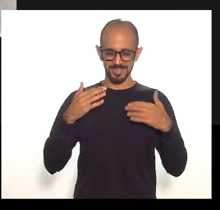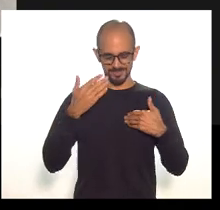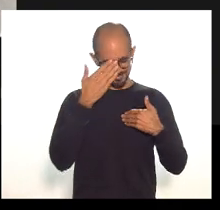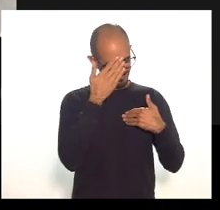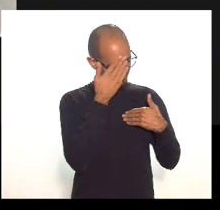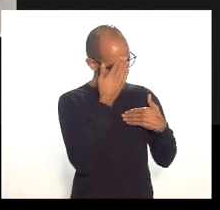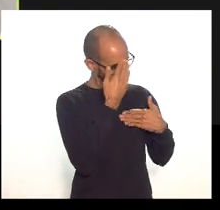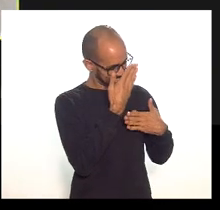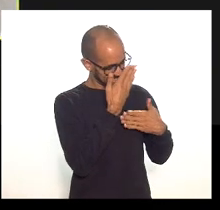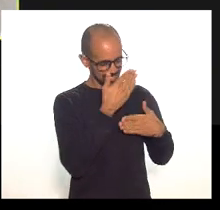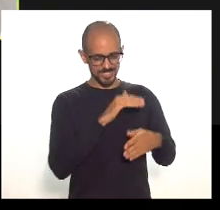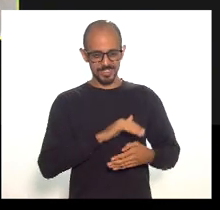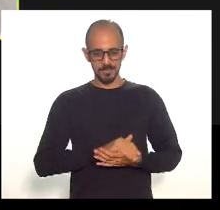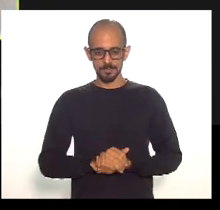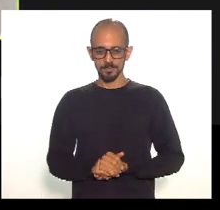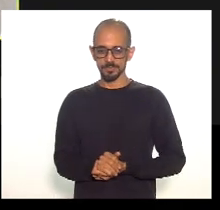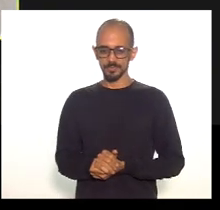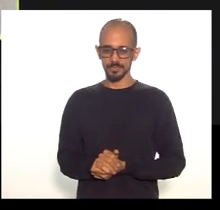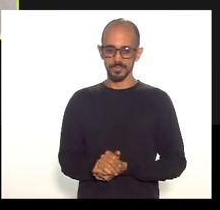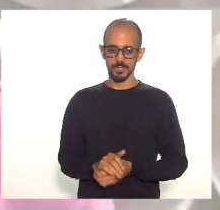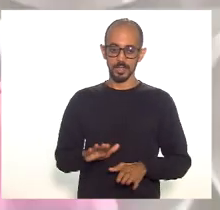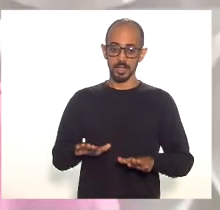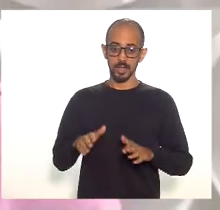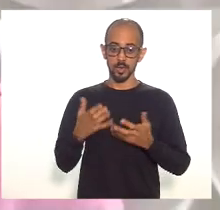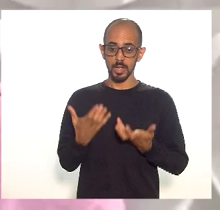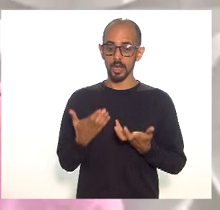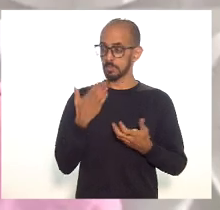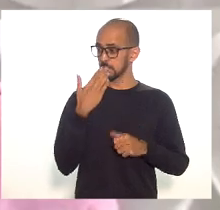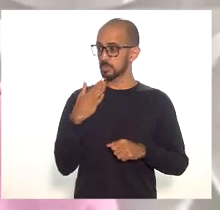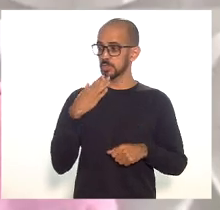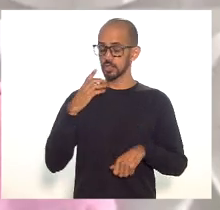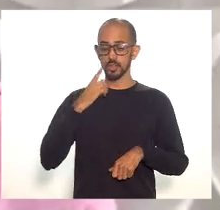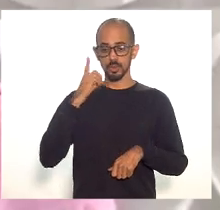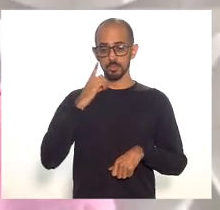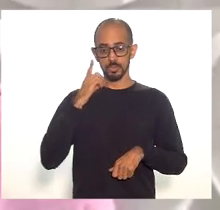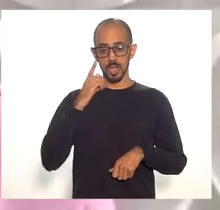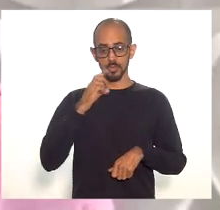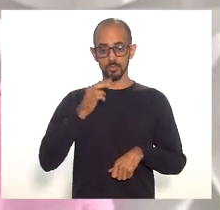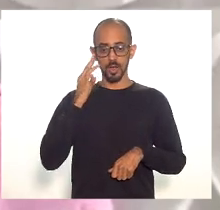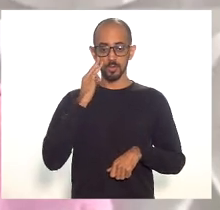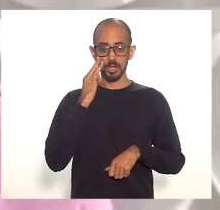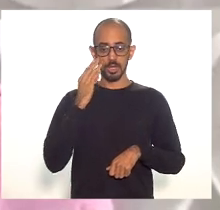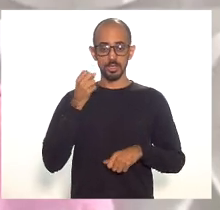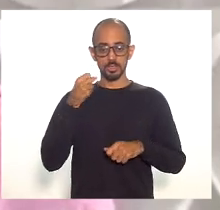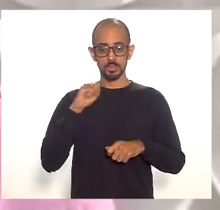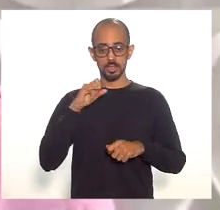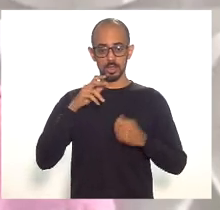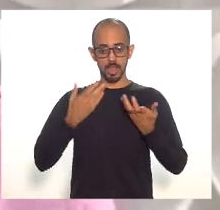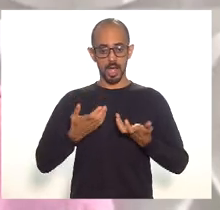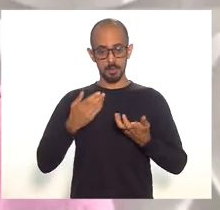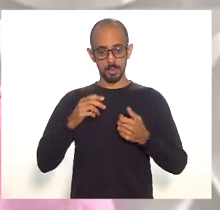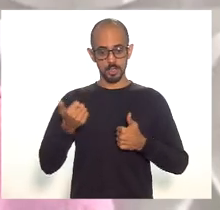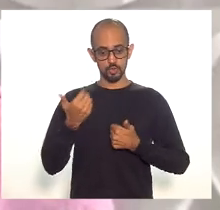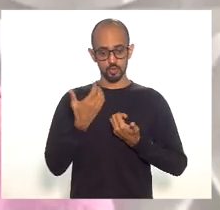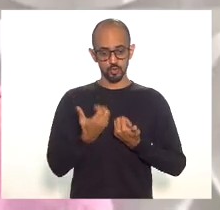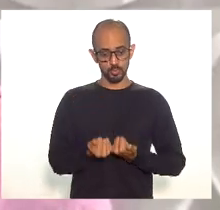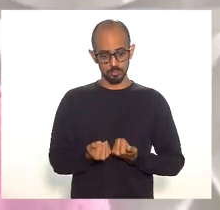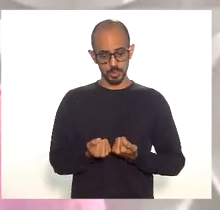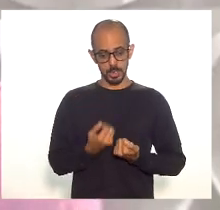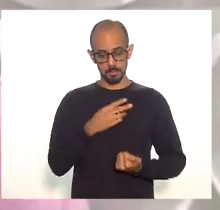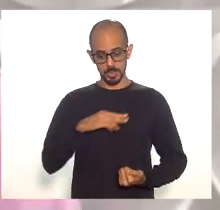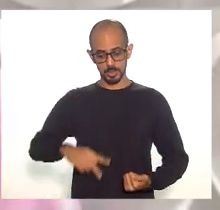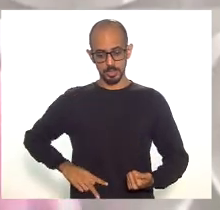Muito obrigado. Eu queria pedir ao deputado Valdec Carneiro se poderia presidir a sessão para que eu possa fazer uso da